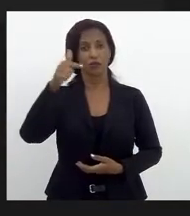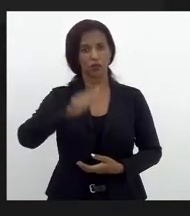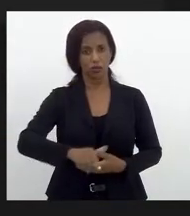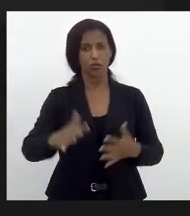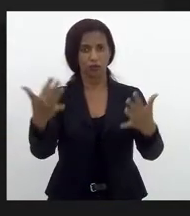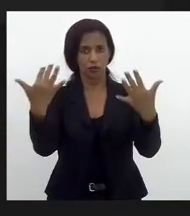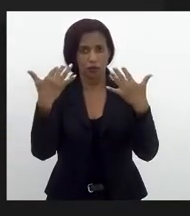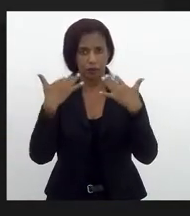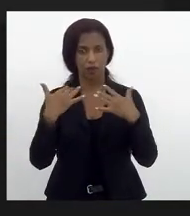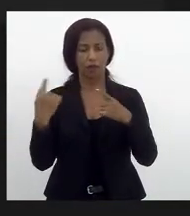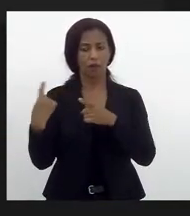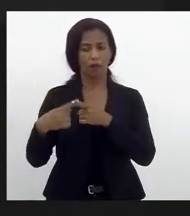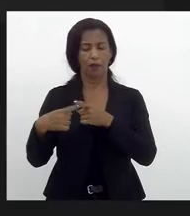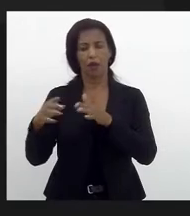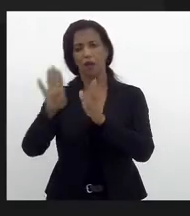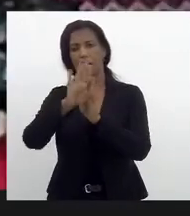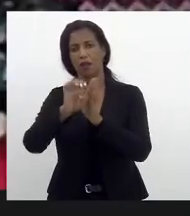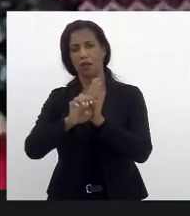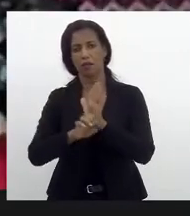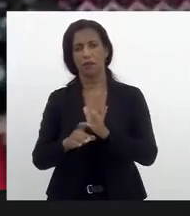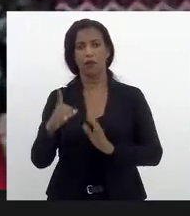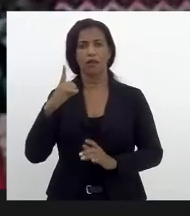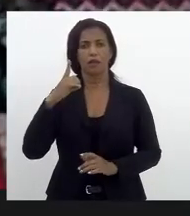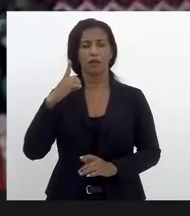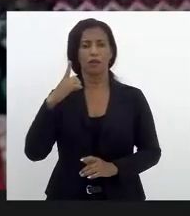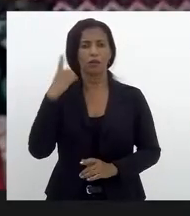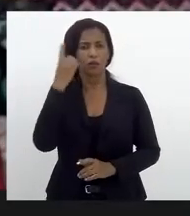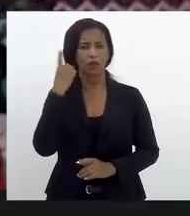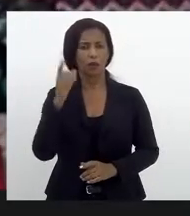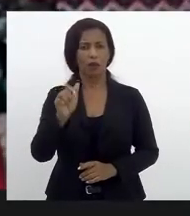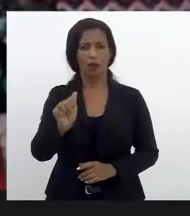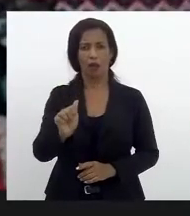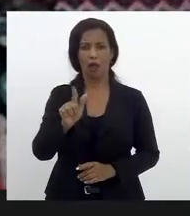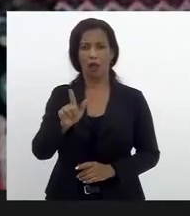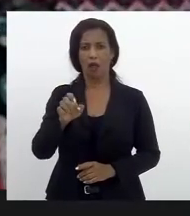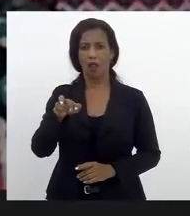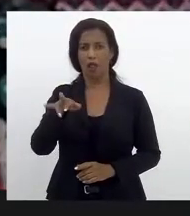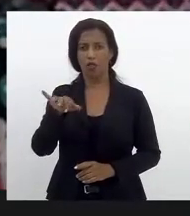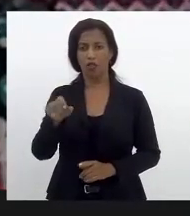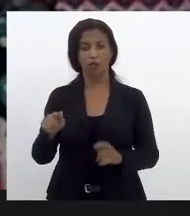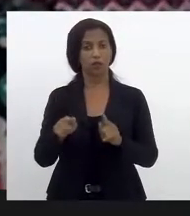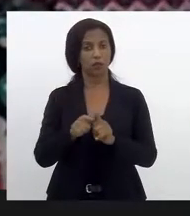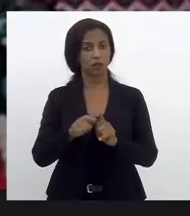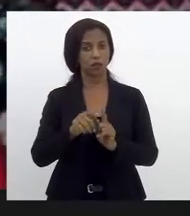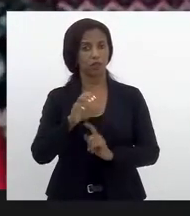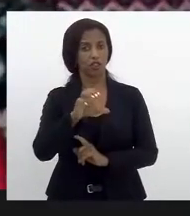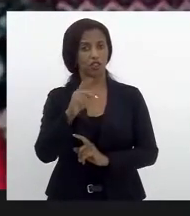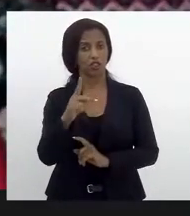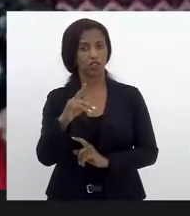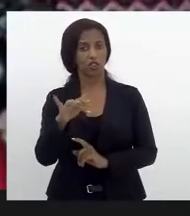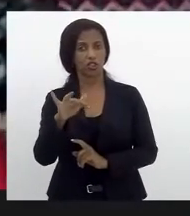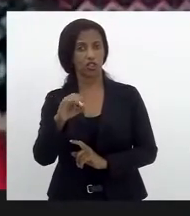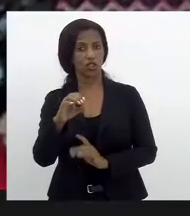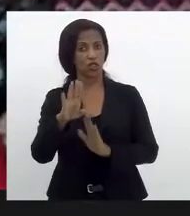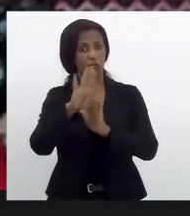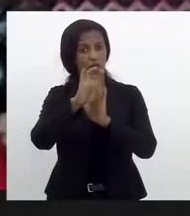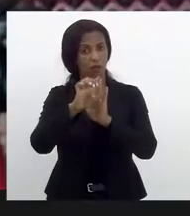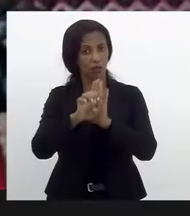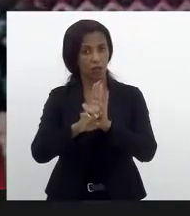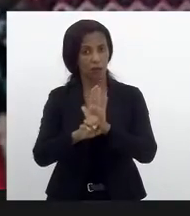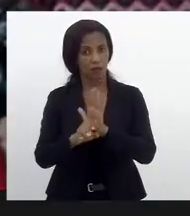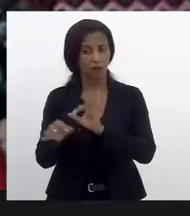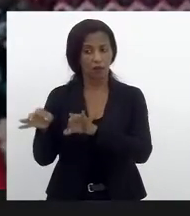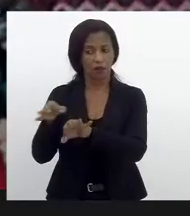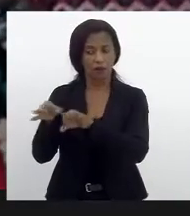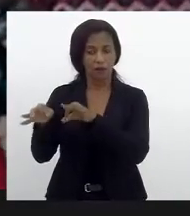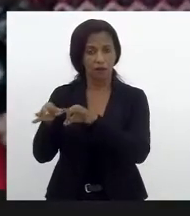chamando a atenção, porque as emendas do deputado Alexandre Freitas e do deputado Chiquinho da Mangueira são emendas feitas